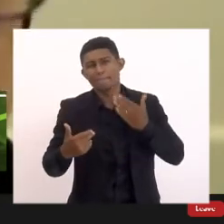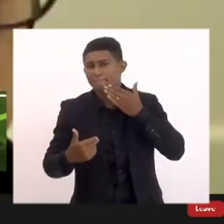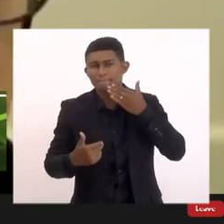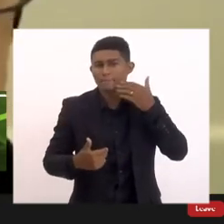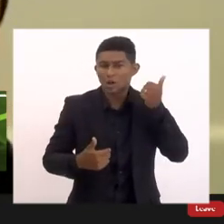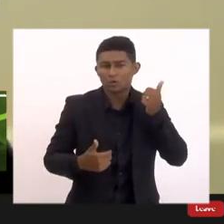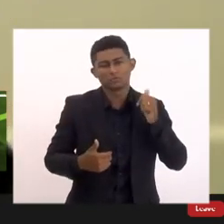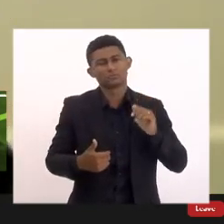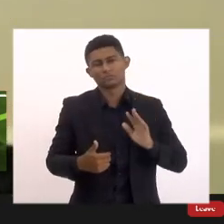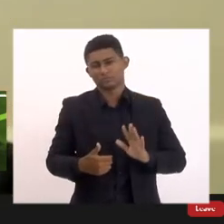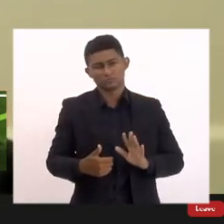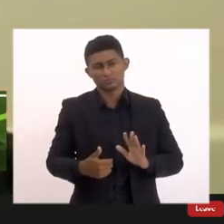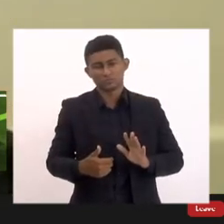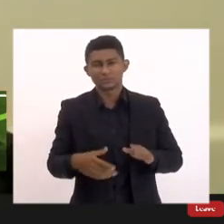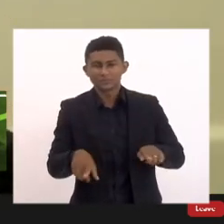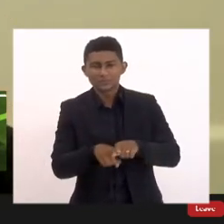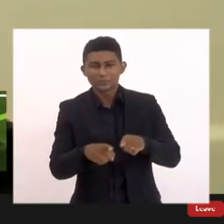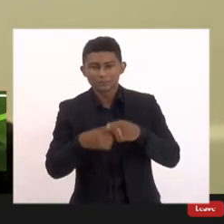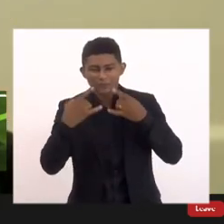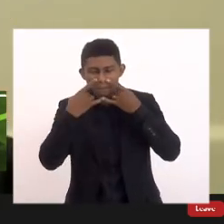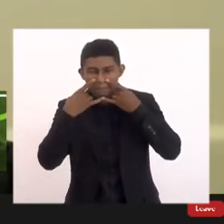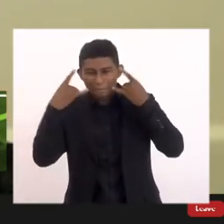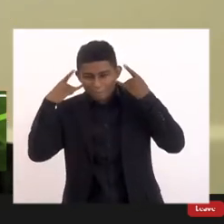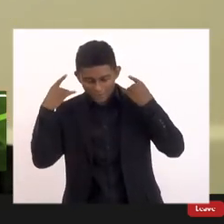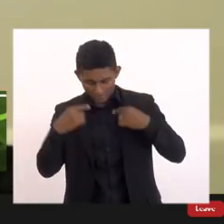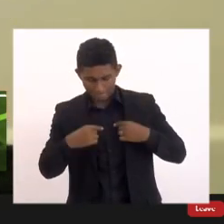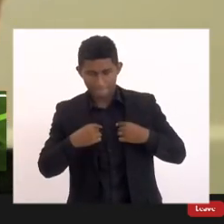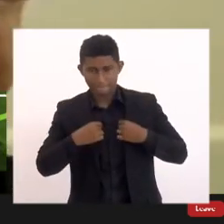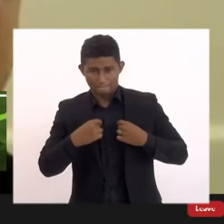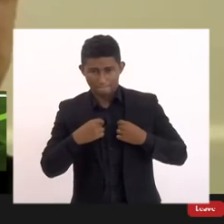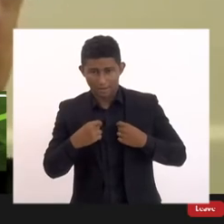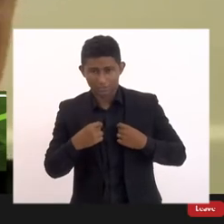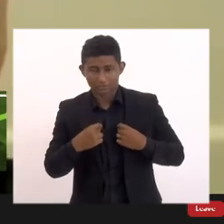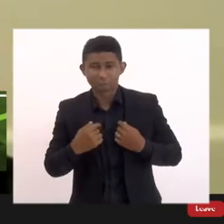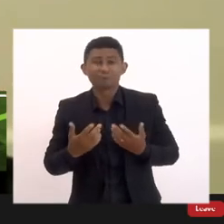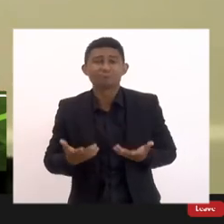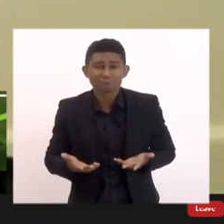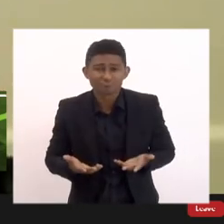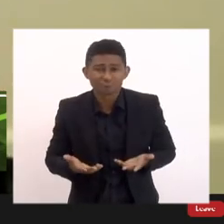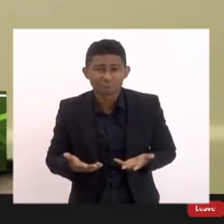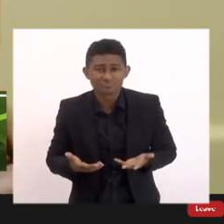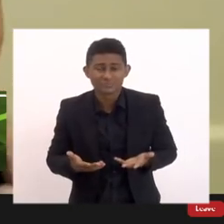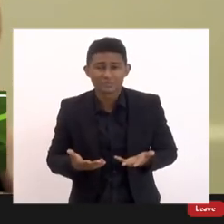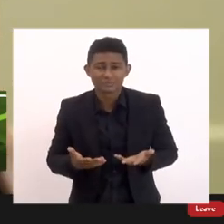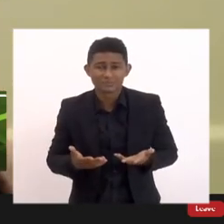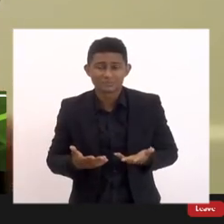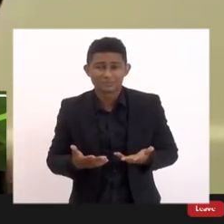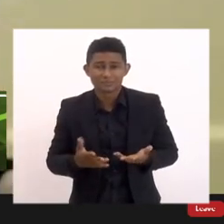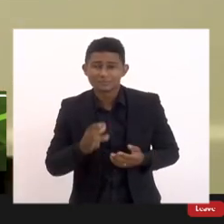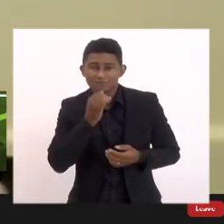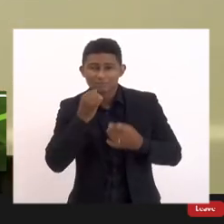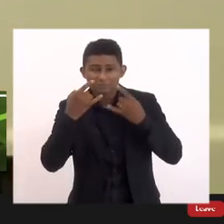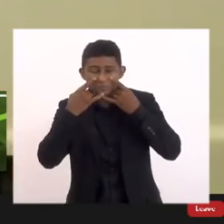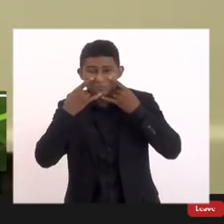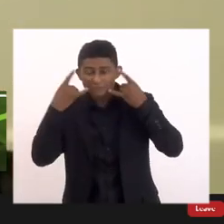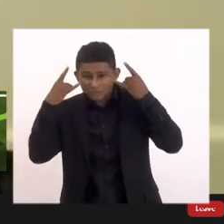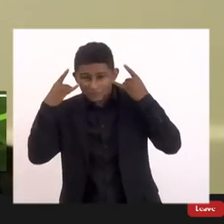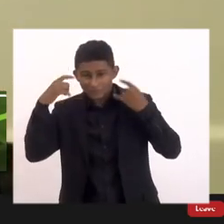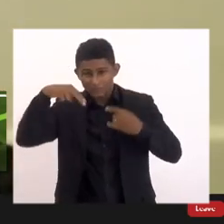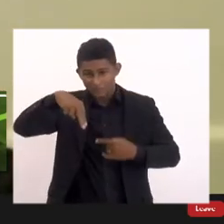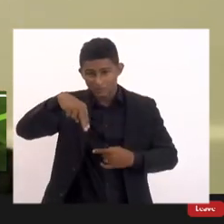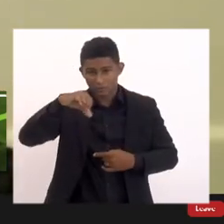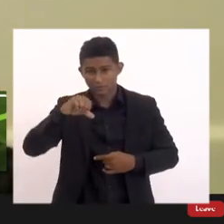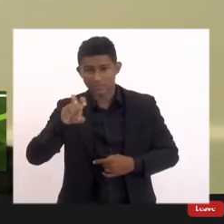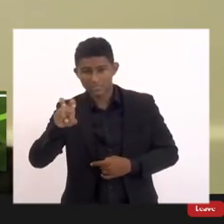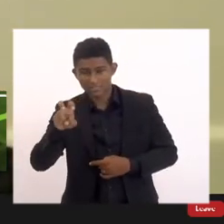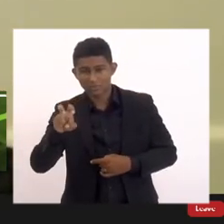Usar uma máscara de pano, como a criança pode ir para a escola com uma máscara de pano, até porque a máscara N95 não é uma máscara simples de